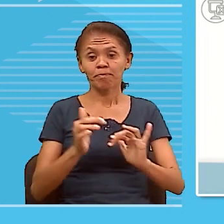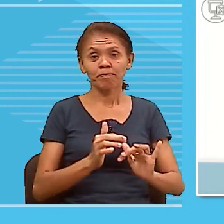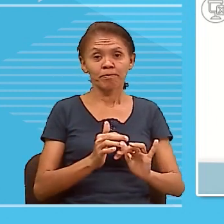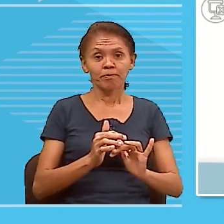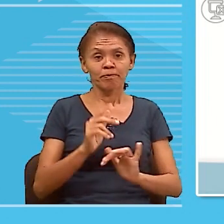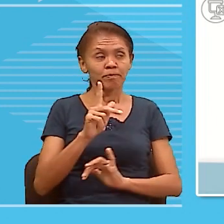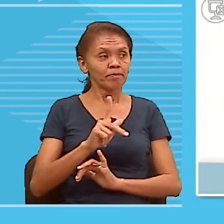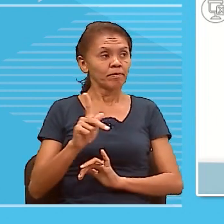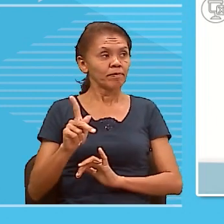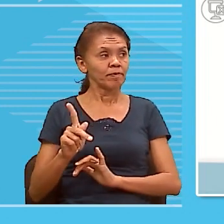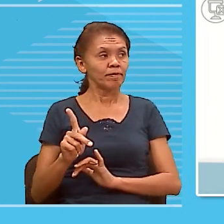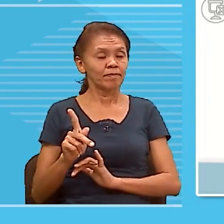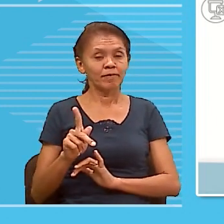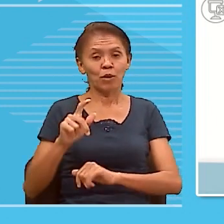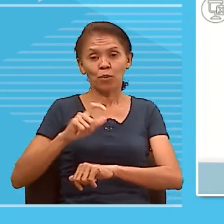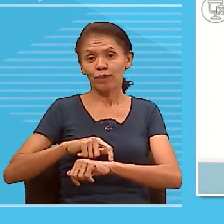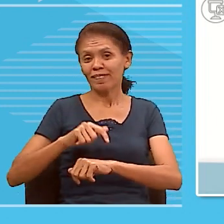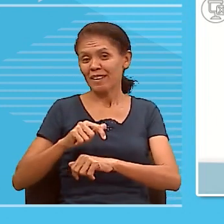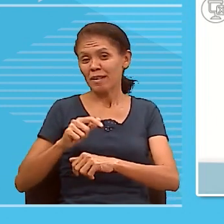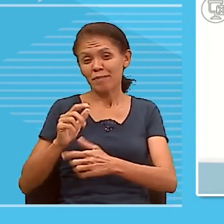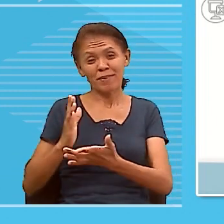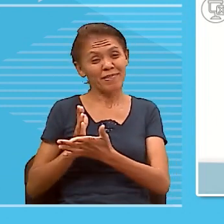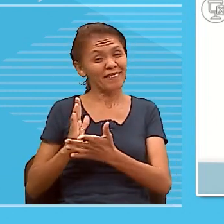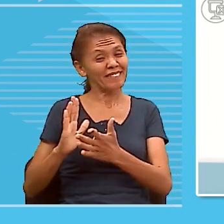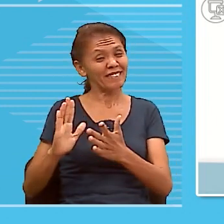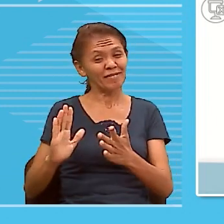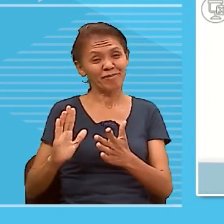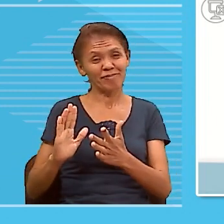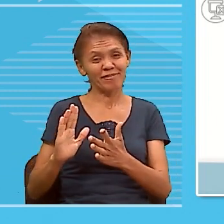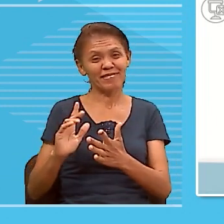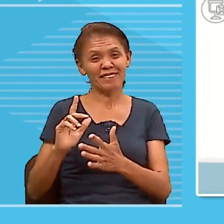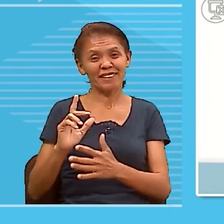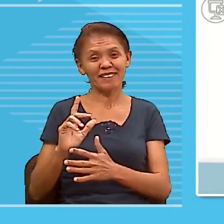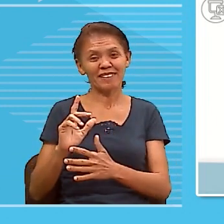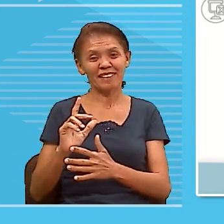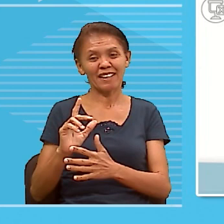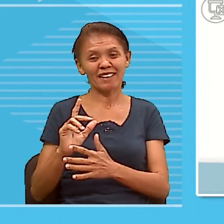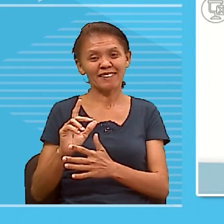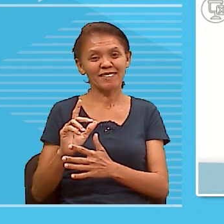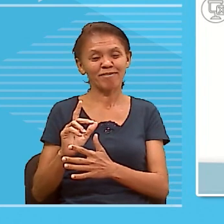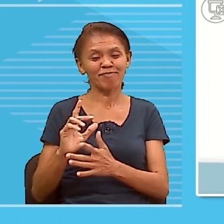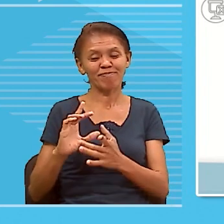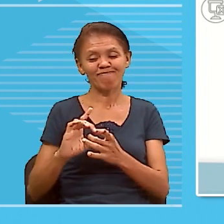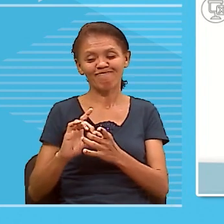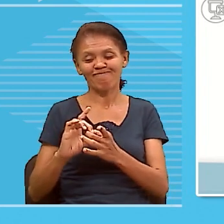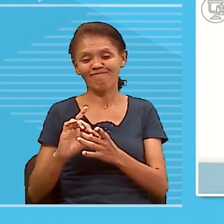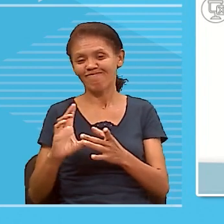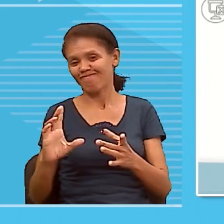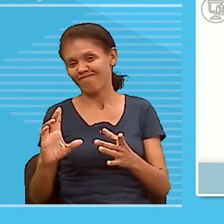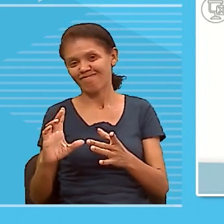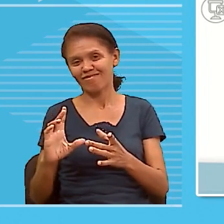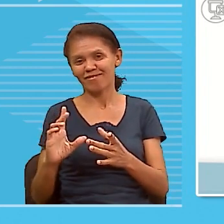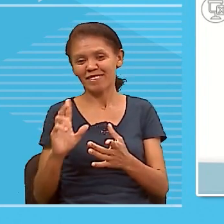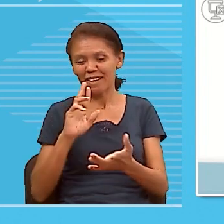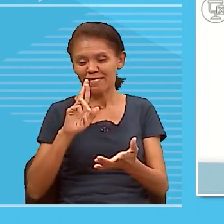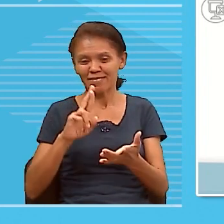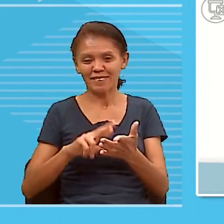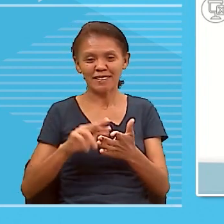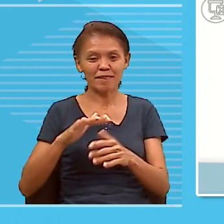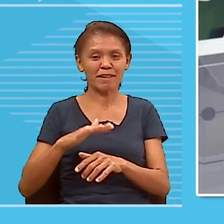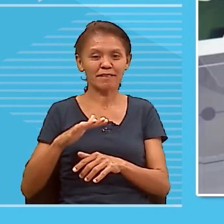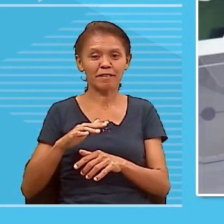fazer outra questão mas eu estava amando fazer questões aqui tá bom eu vou deixar mais